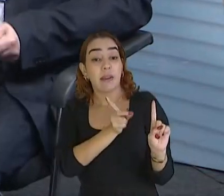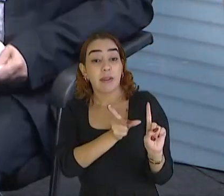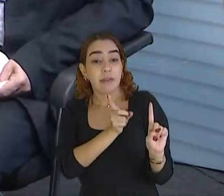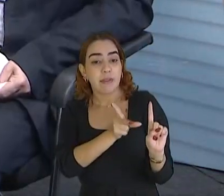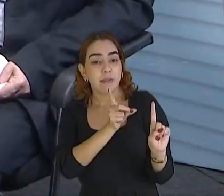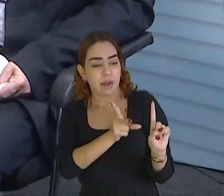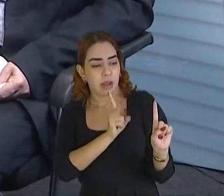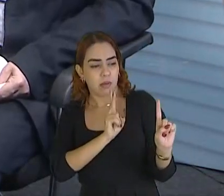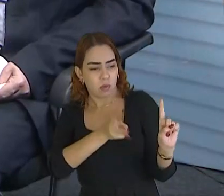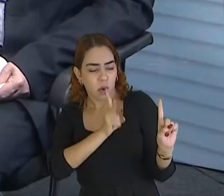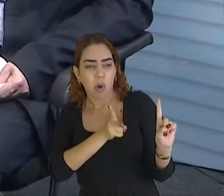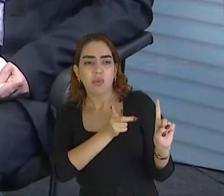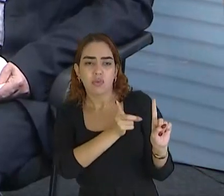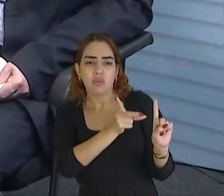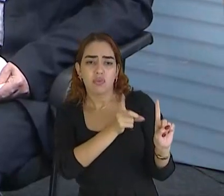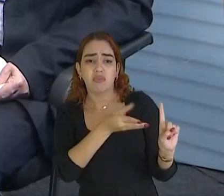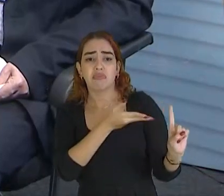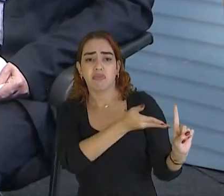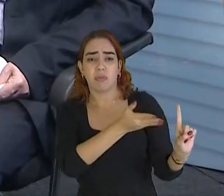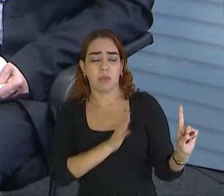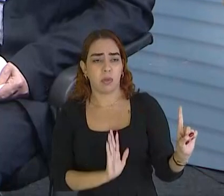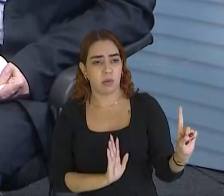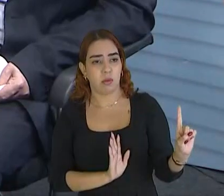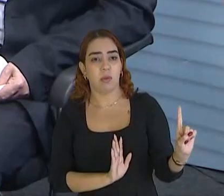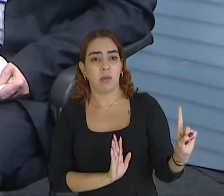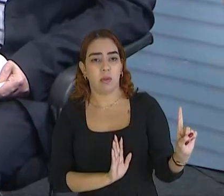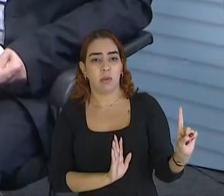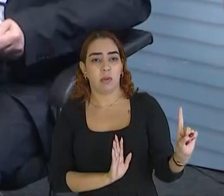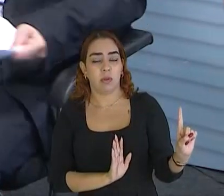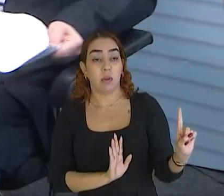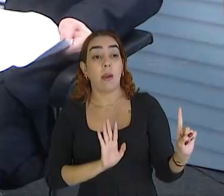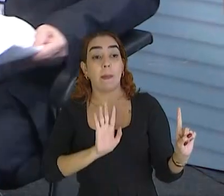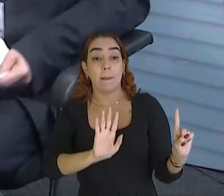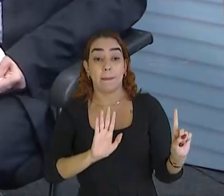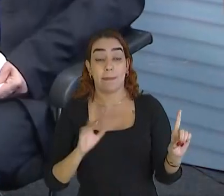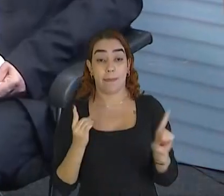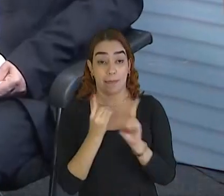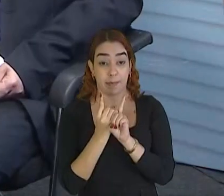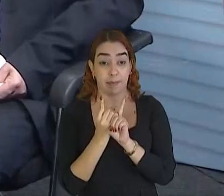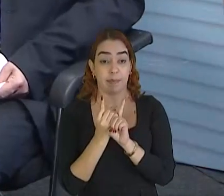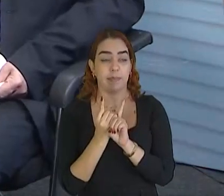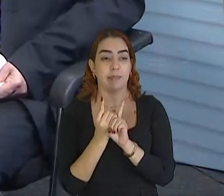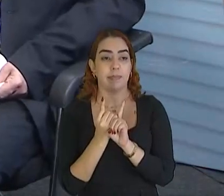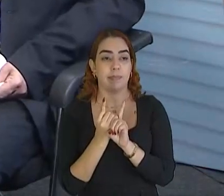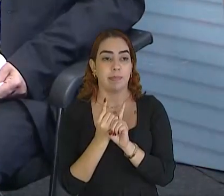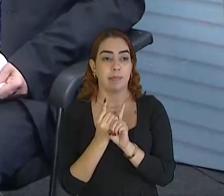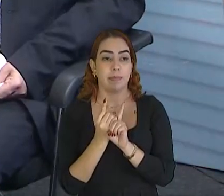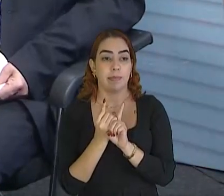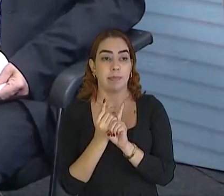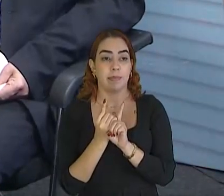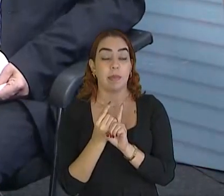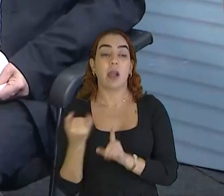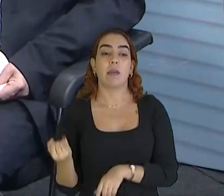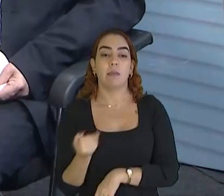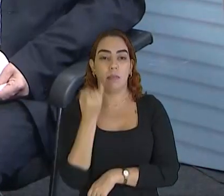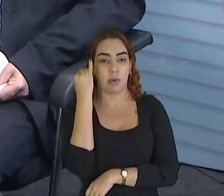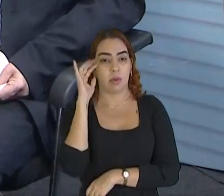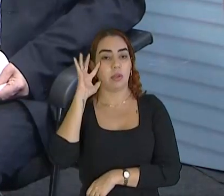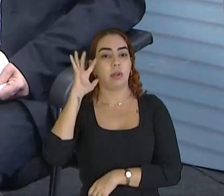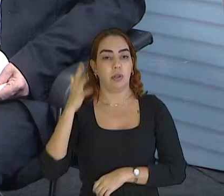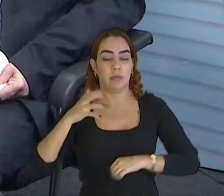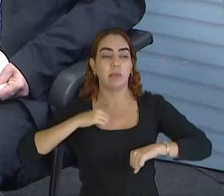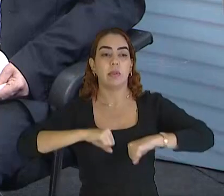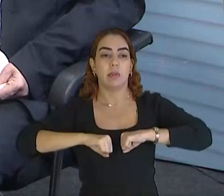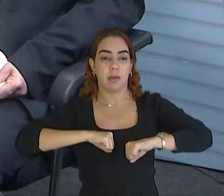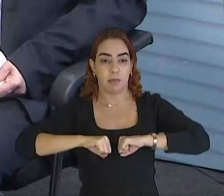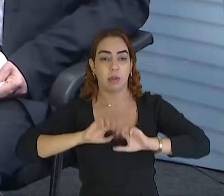que não regula, você vai mandar o sujeito para comprar. Eu acho que foi um até passo, 40 gramas foi, do traficante. Foi um passo importante para abrir o debate. Agora, eu